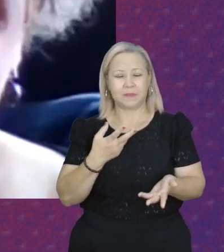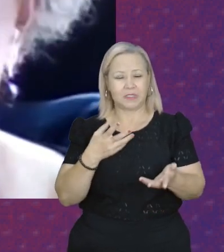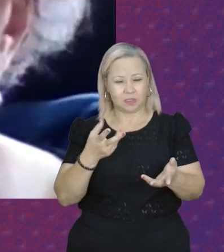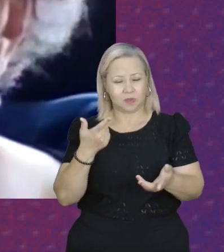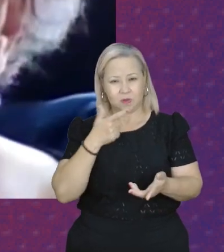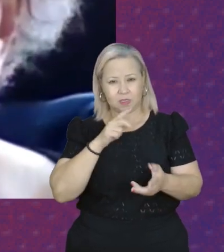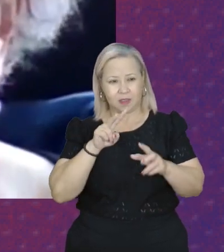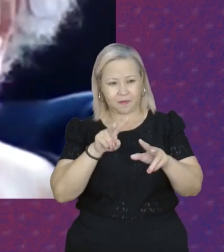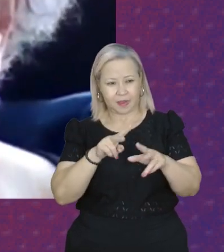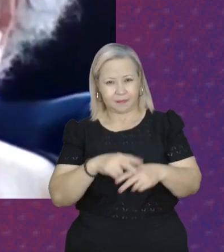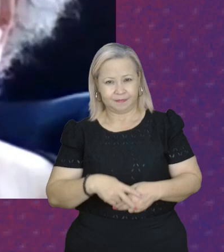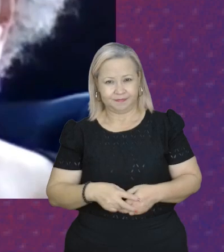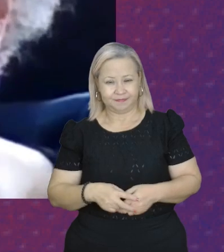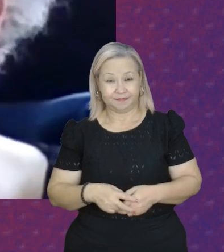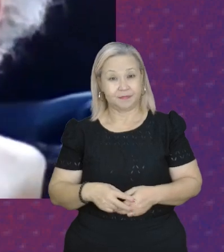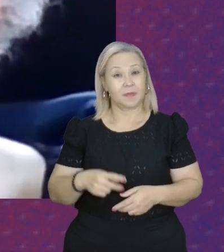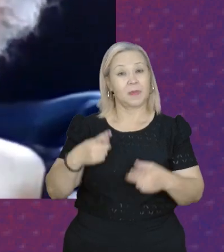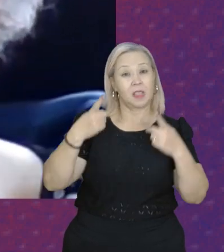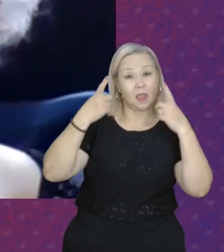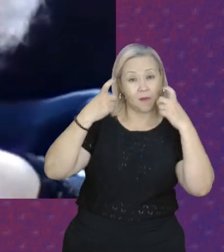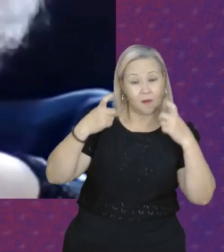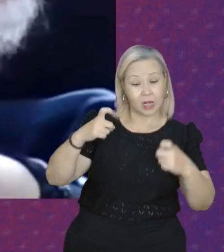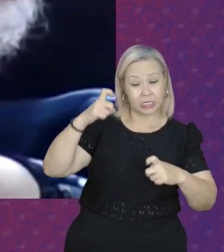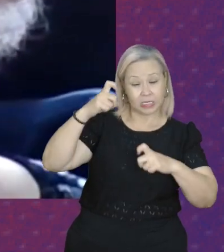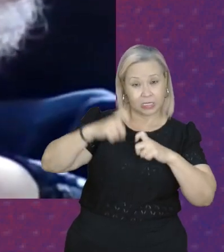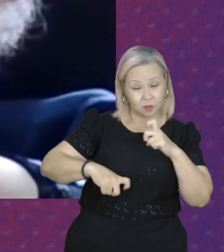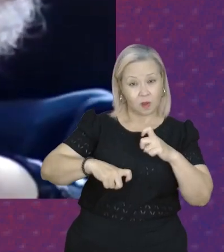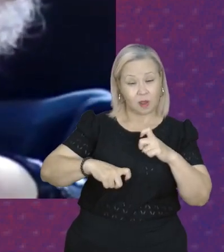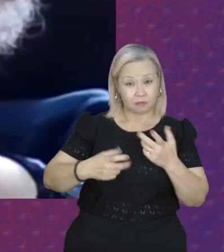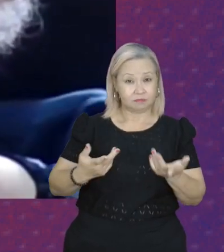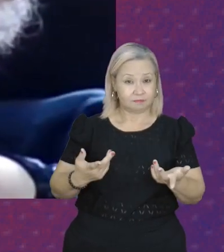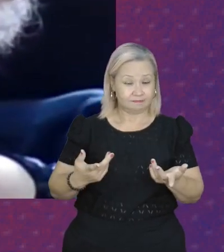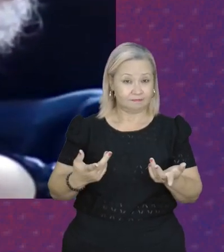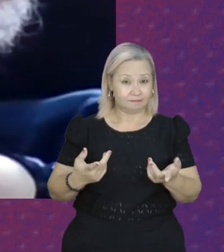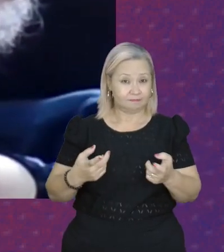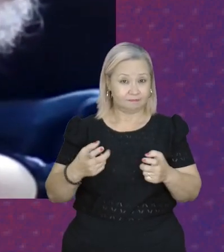Temos a violência sexual, que são os estupros,